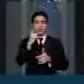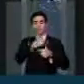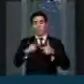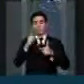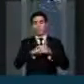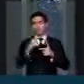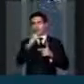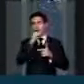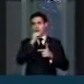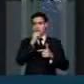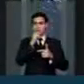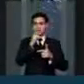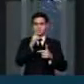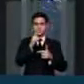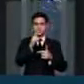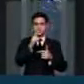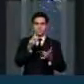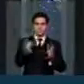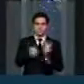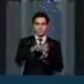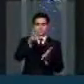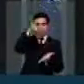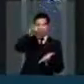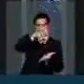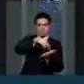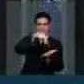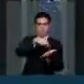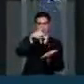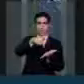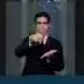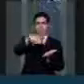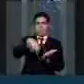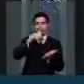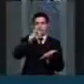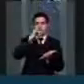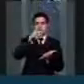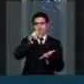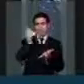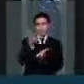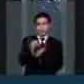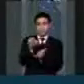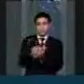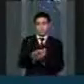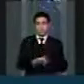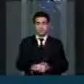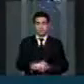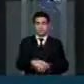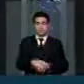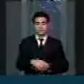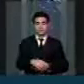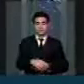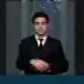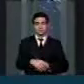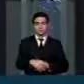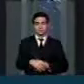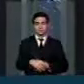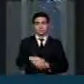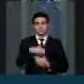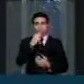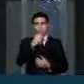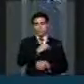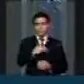circuito eletrônico da subestação Luiz Gonzaga, localizada em Pernambuco. Aliás, na ocasião, senhor presidente, o